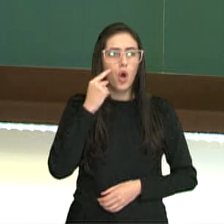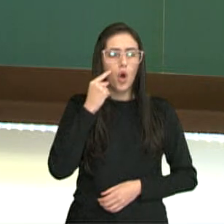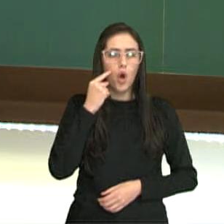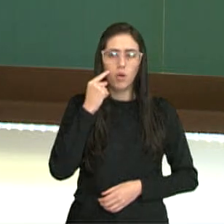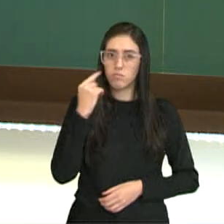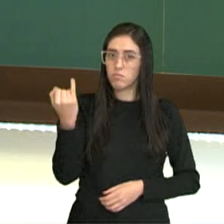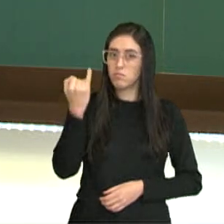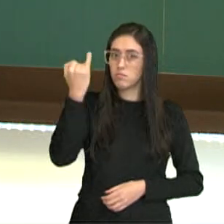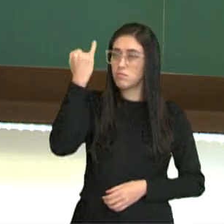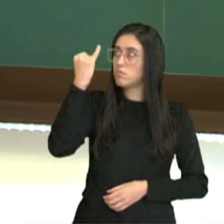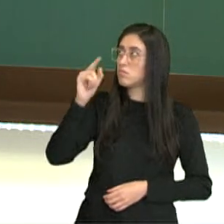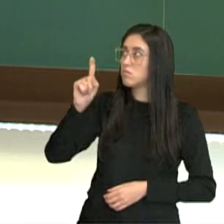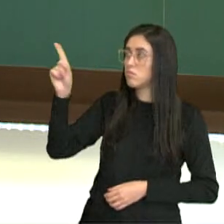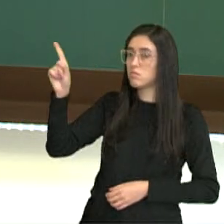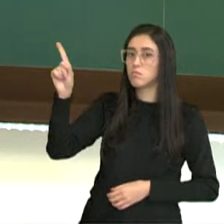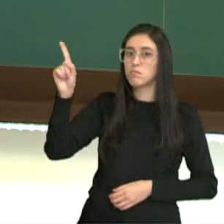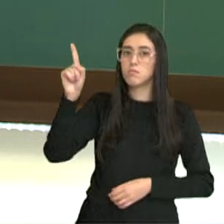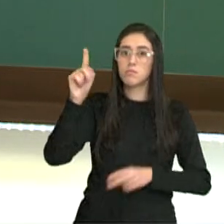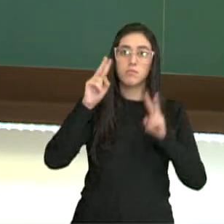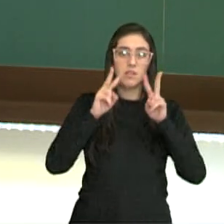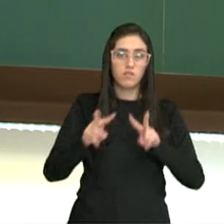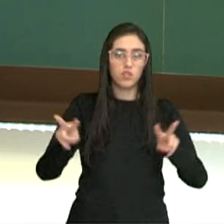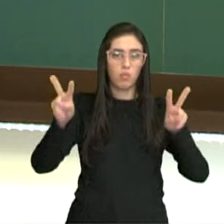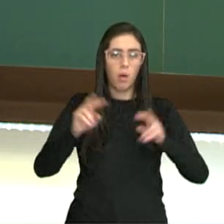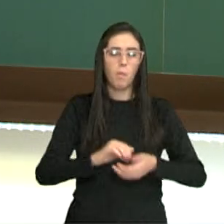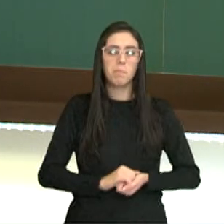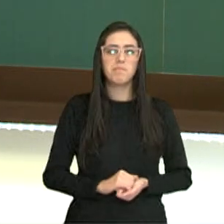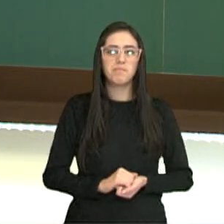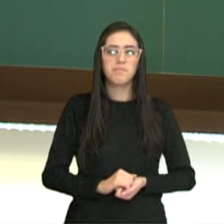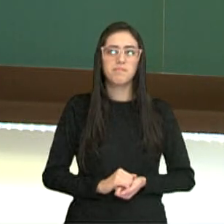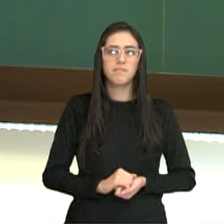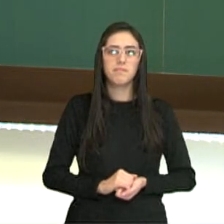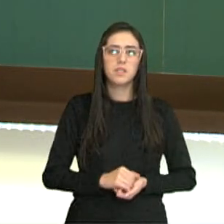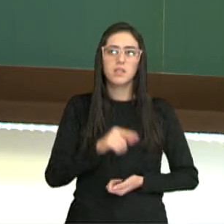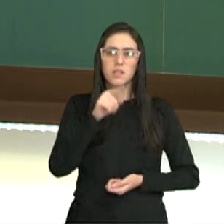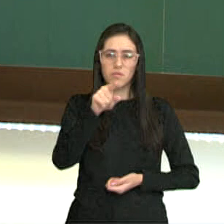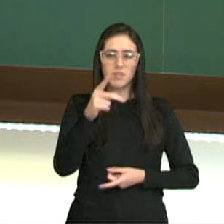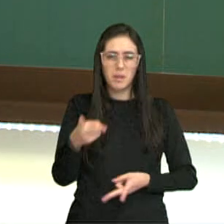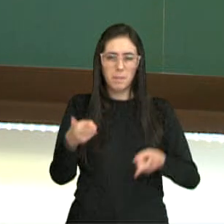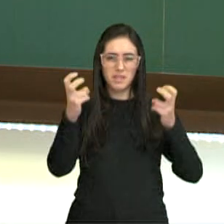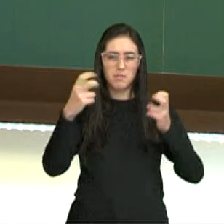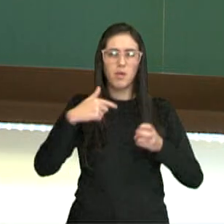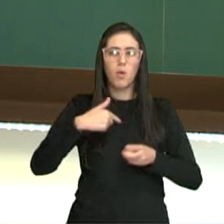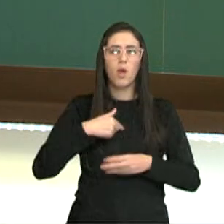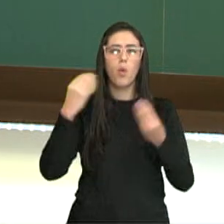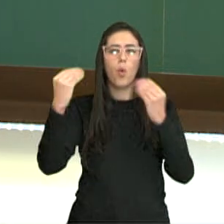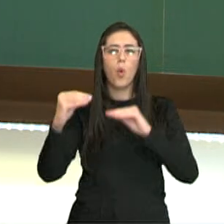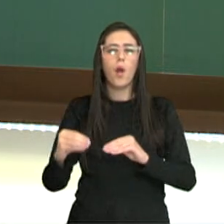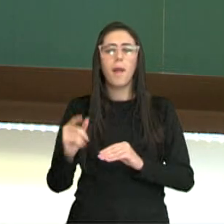observem que é só uma questão visual aqui. Vocês viram que a professora Gláucia colocou algumas palavrinhas em